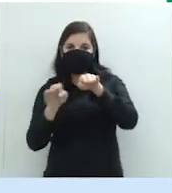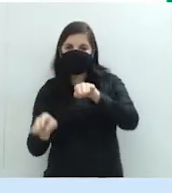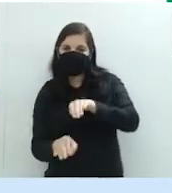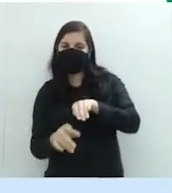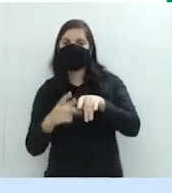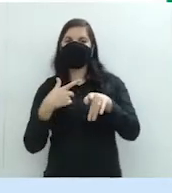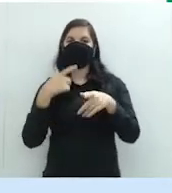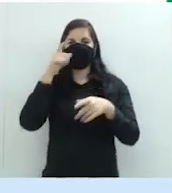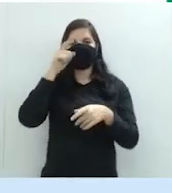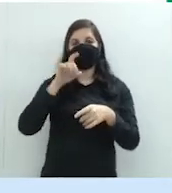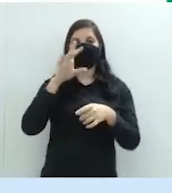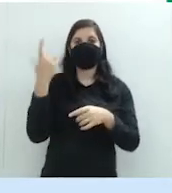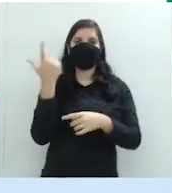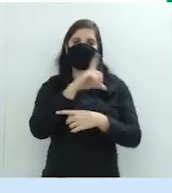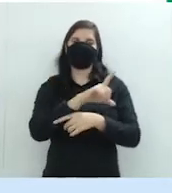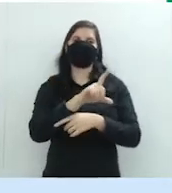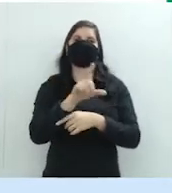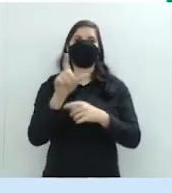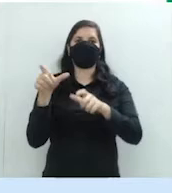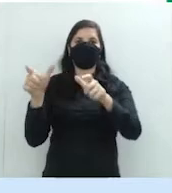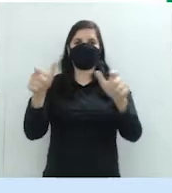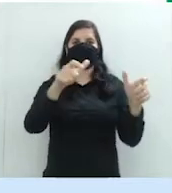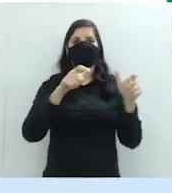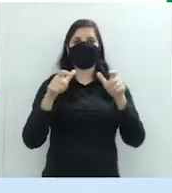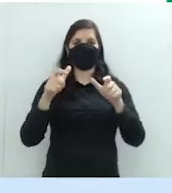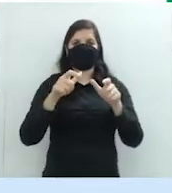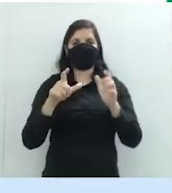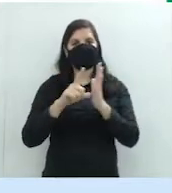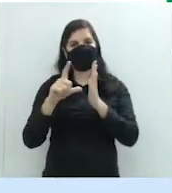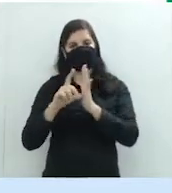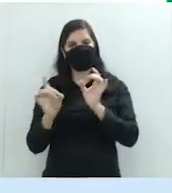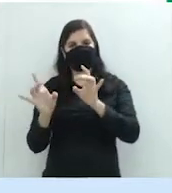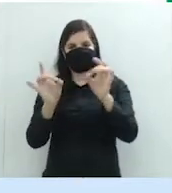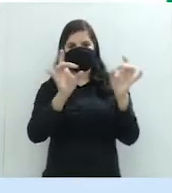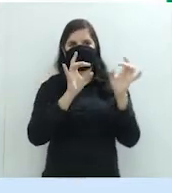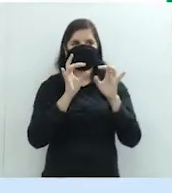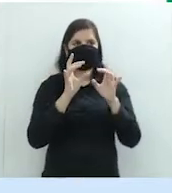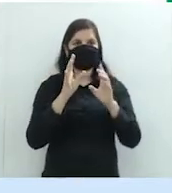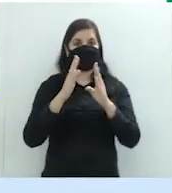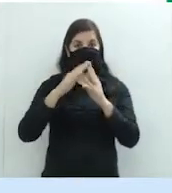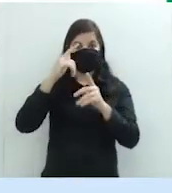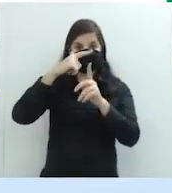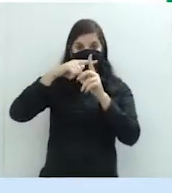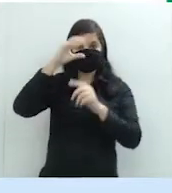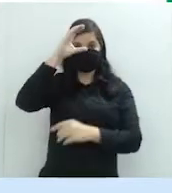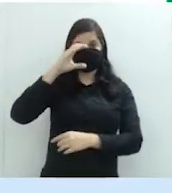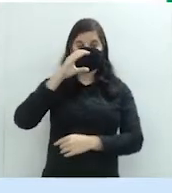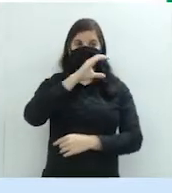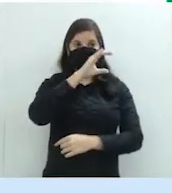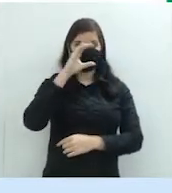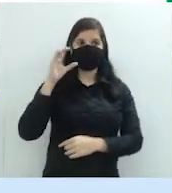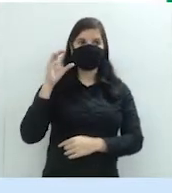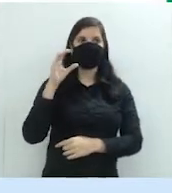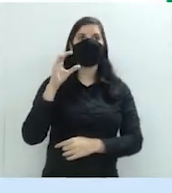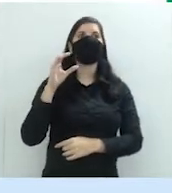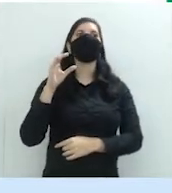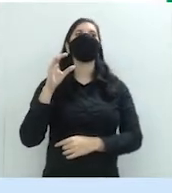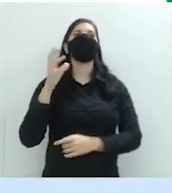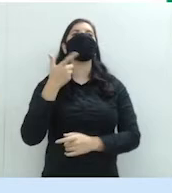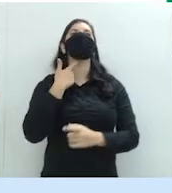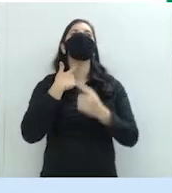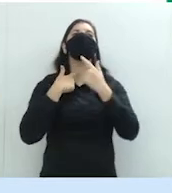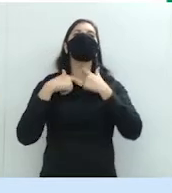que pretendia conquistar território e ampliar o comércio, a Igreja Católica, que